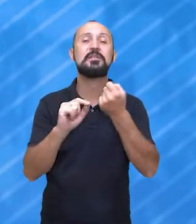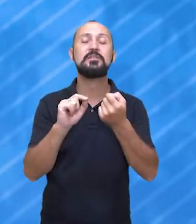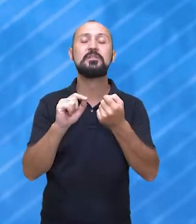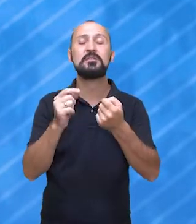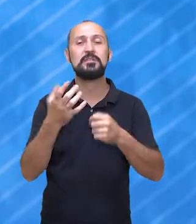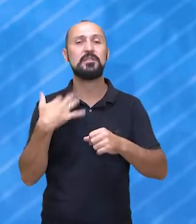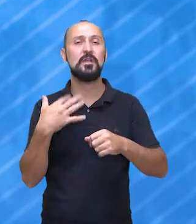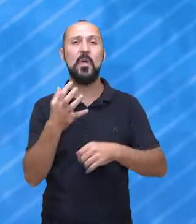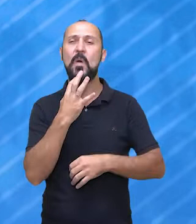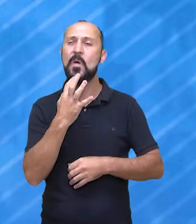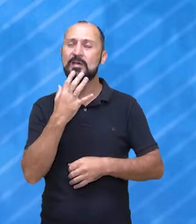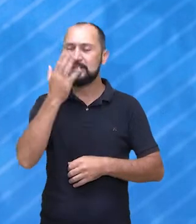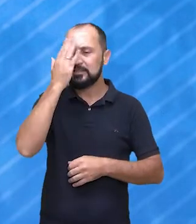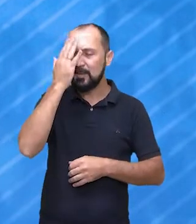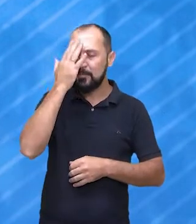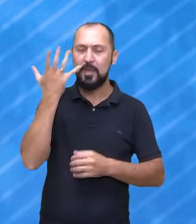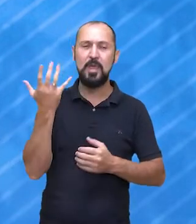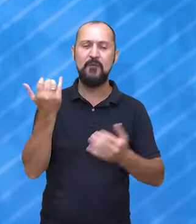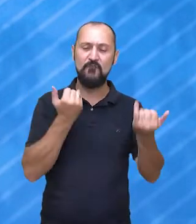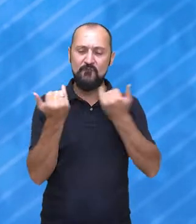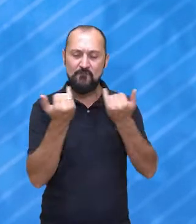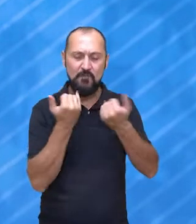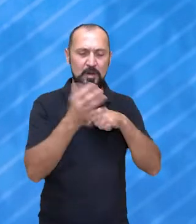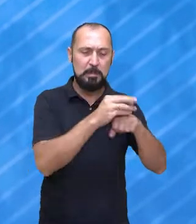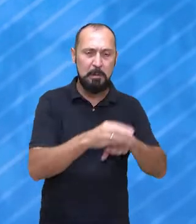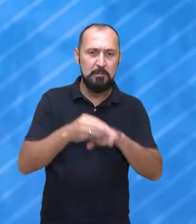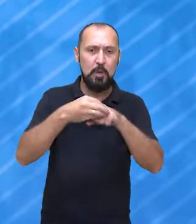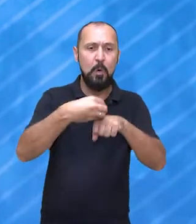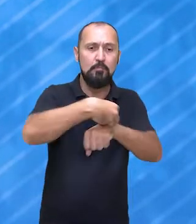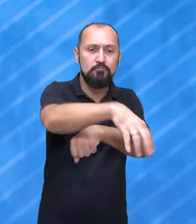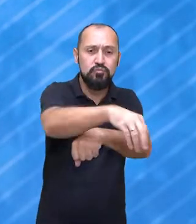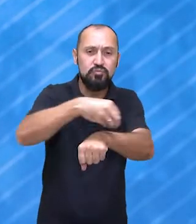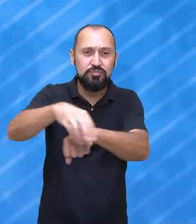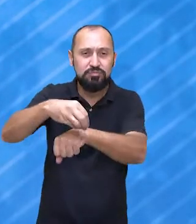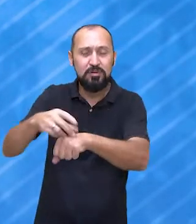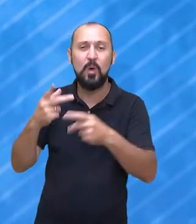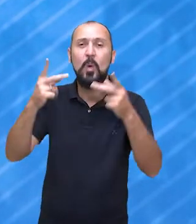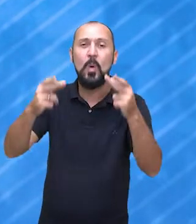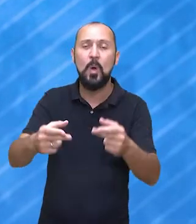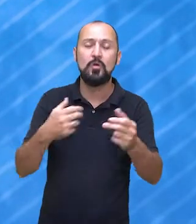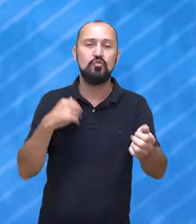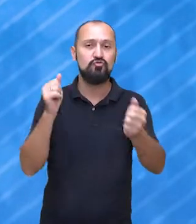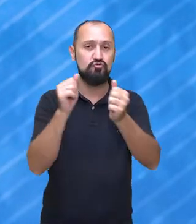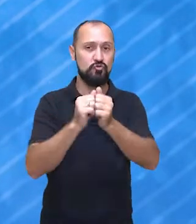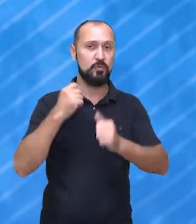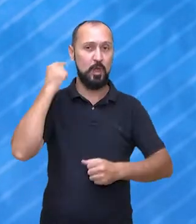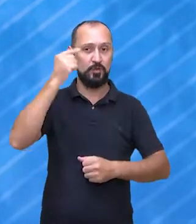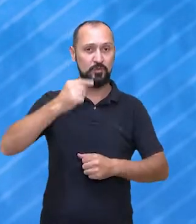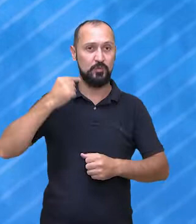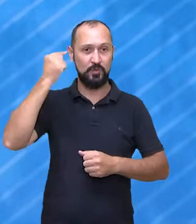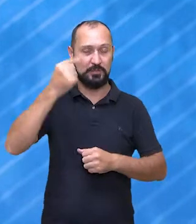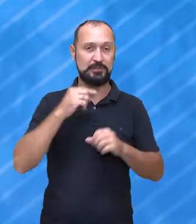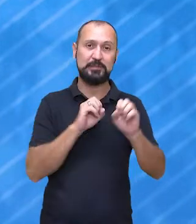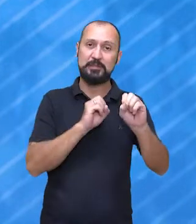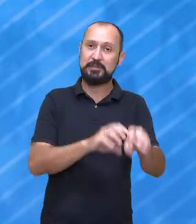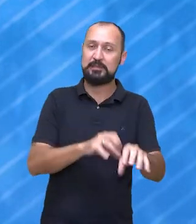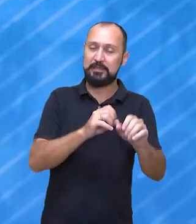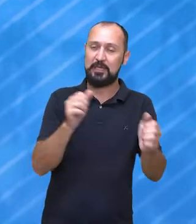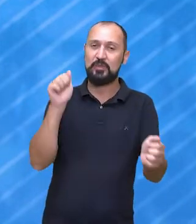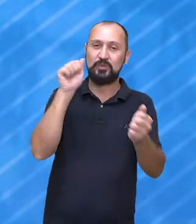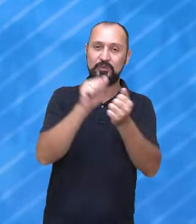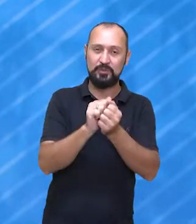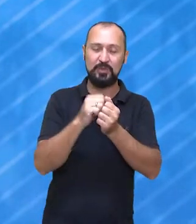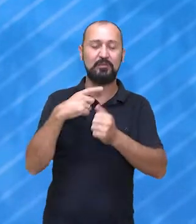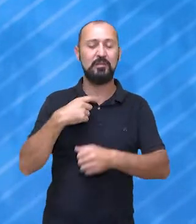essas e desconhecer e compartilhar conhecimento fez né com que a vida Unis A Essência advocacia